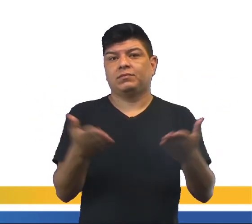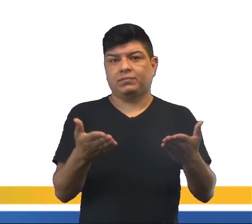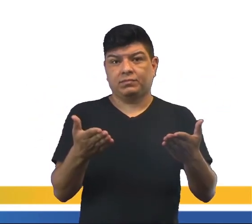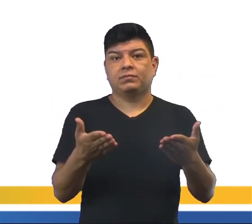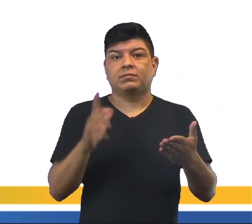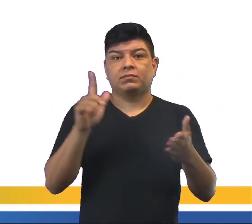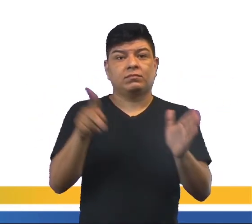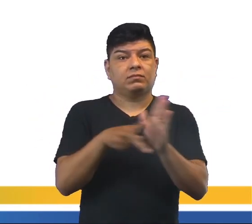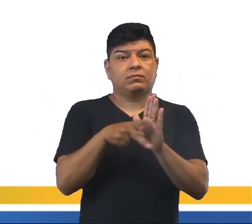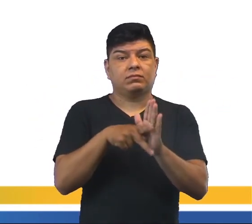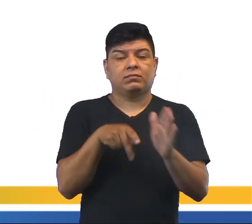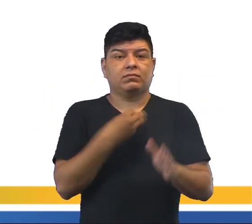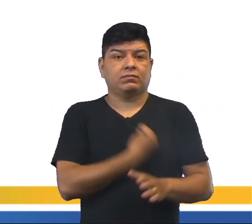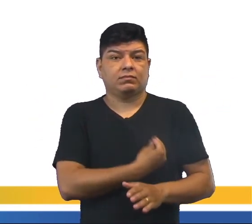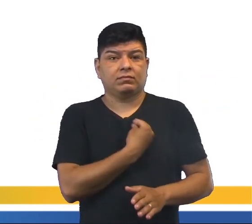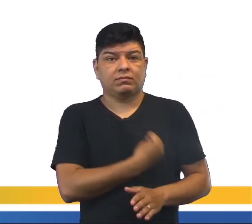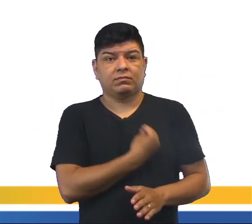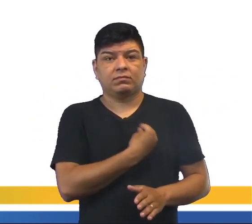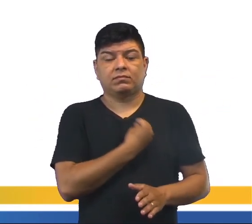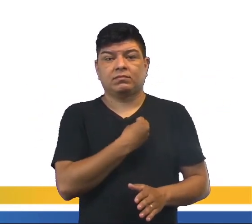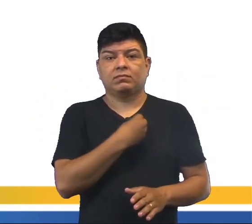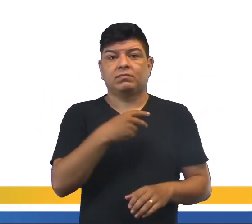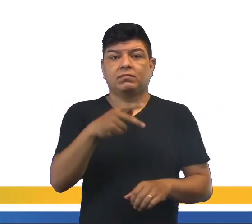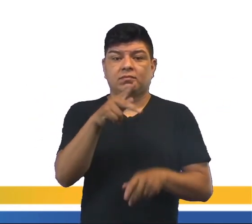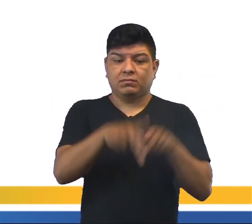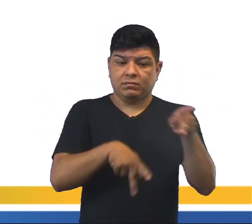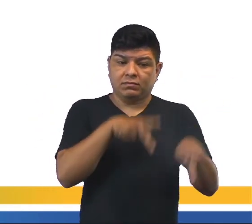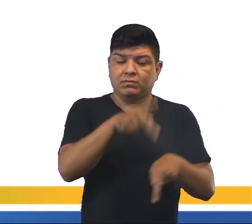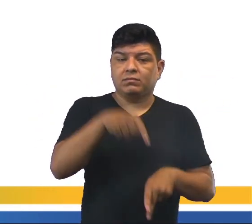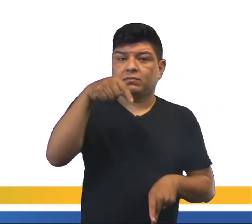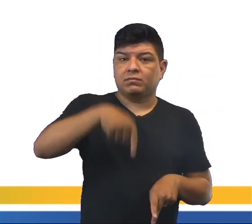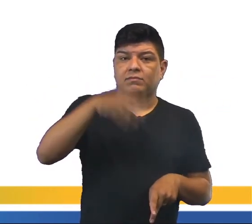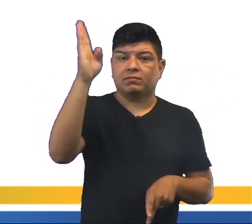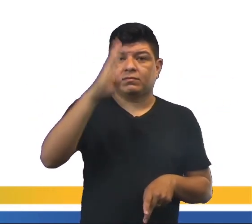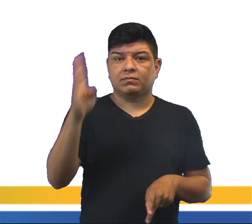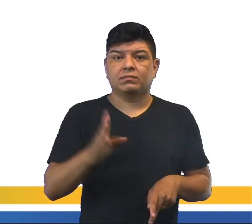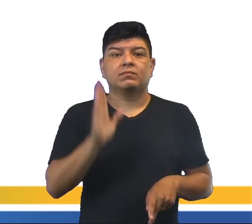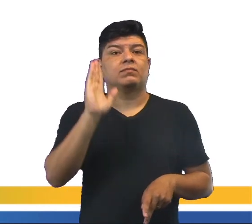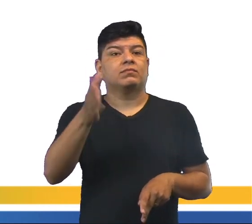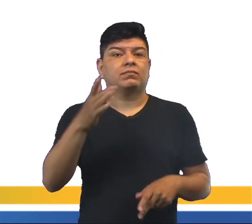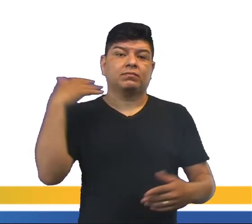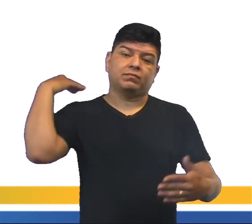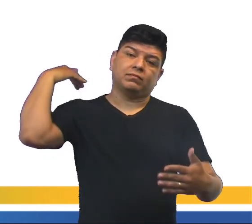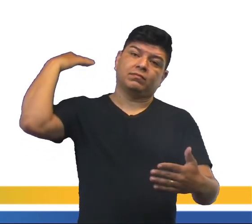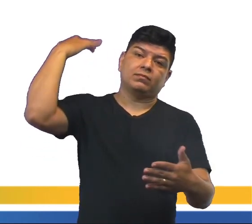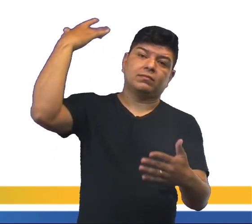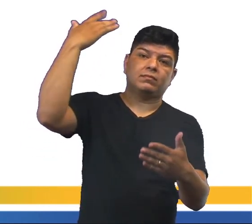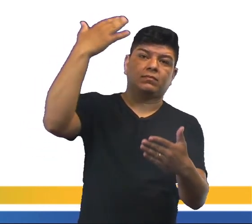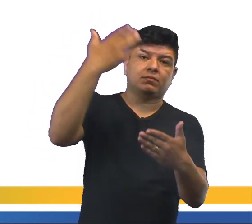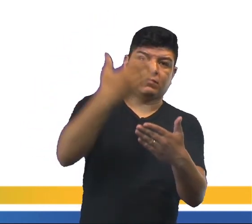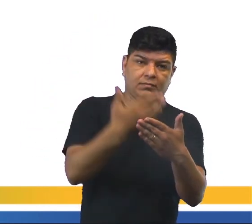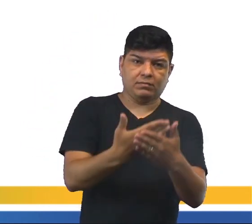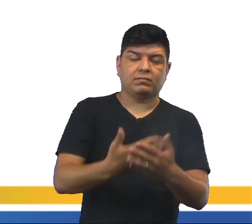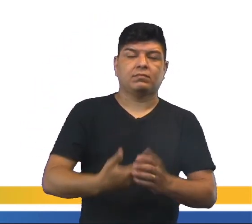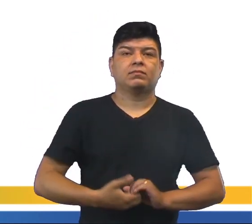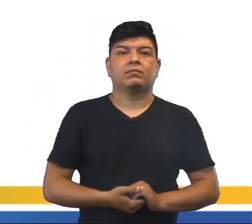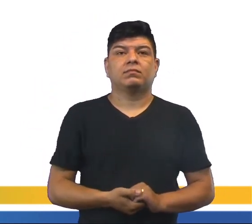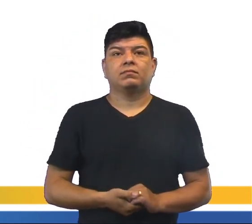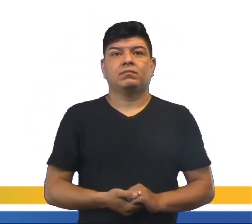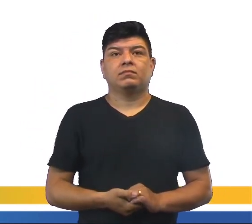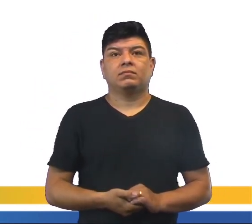nossa própria existência, né, enquanto nação aqui no país, né, já vem de uma ação eurocêntrica.